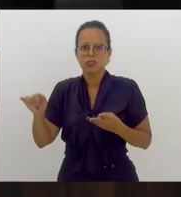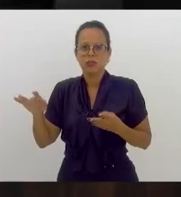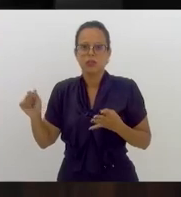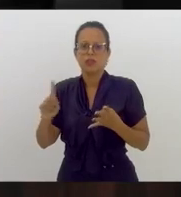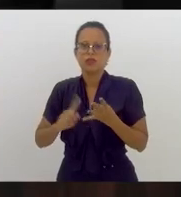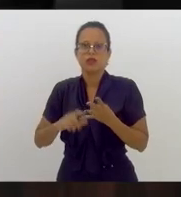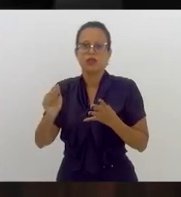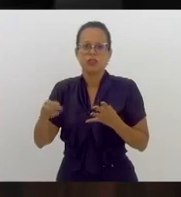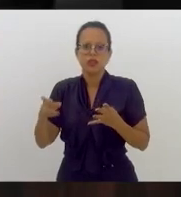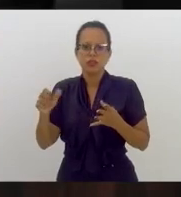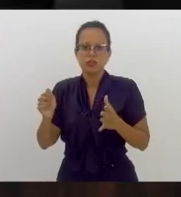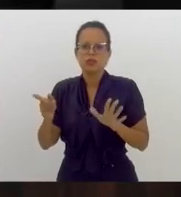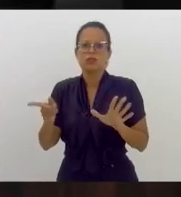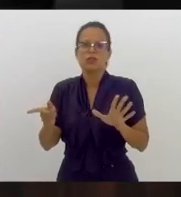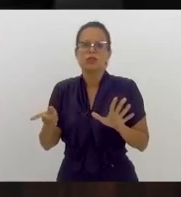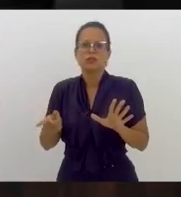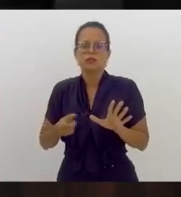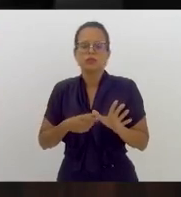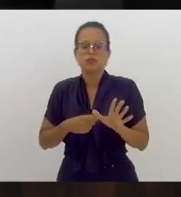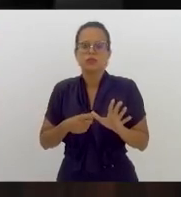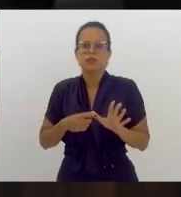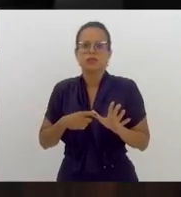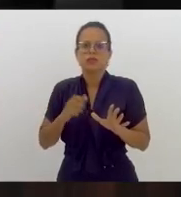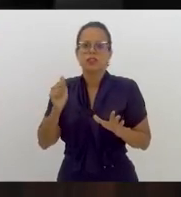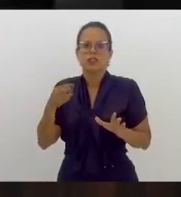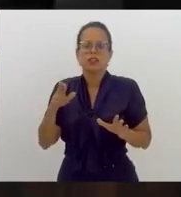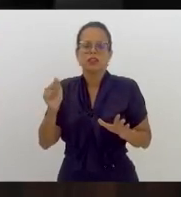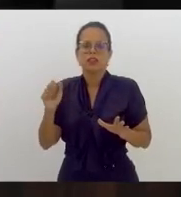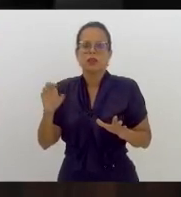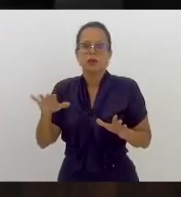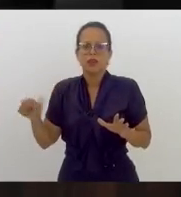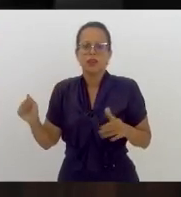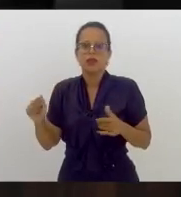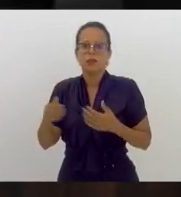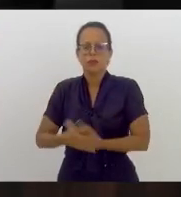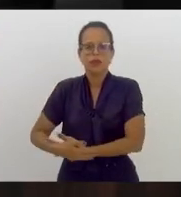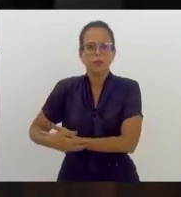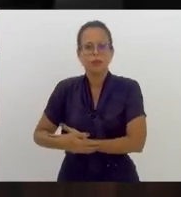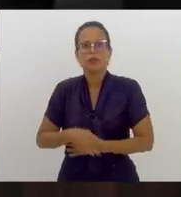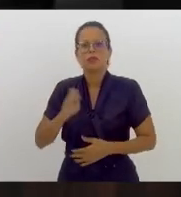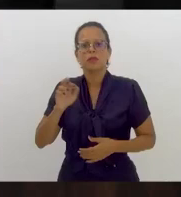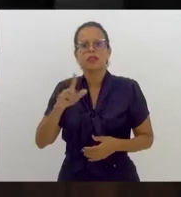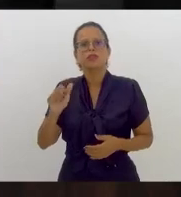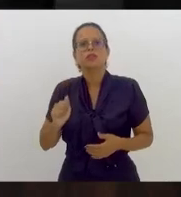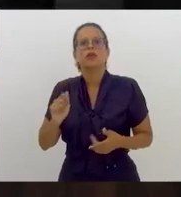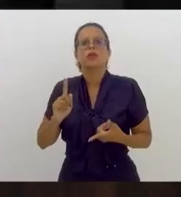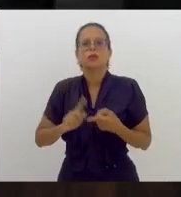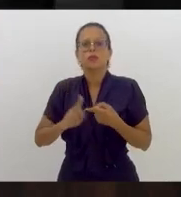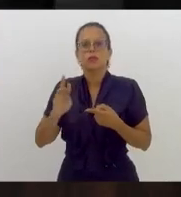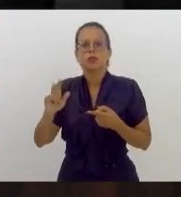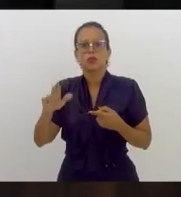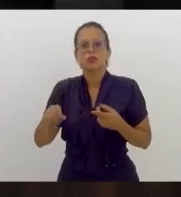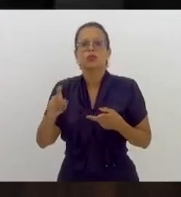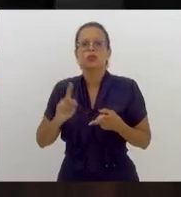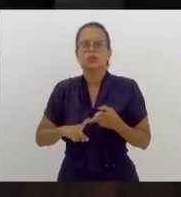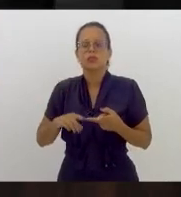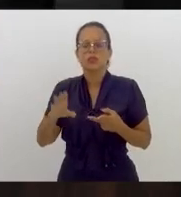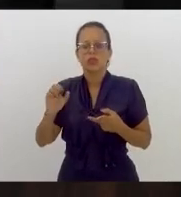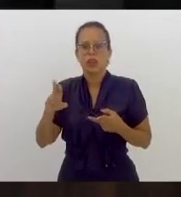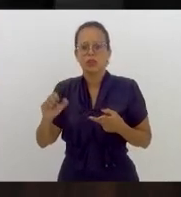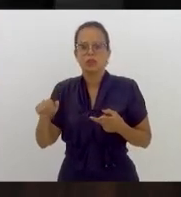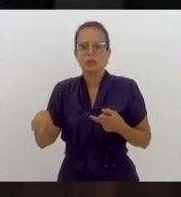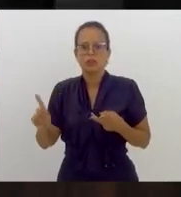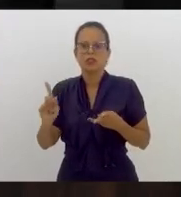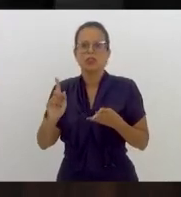Alexandre, deputado Anderson Moraes, deputado André Correia, deputado Bebeto, deputado Brazão, deputado Bruno Dauari, deputado Carlos Mink, deputado